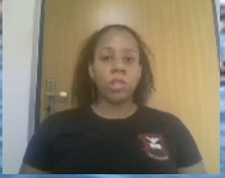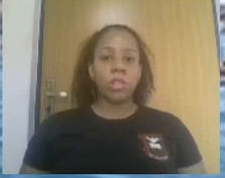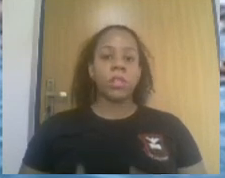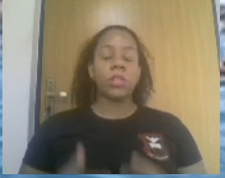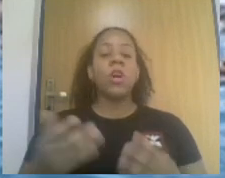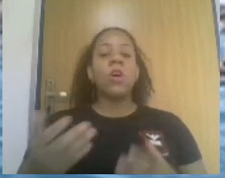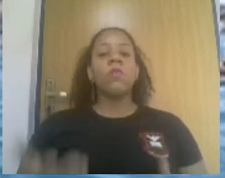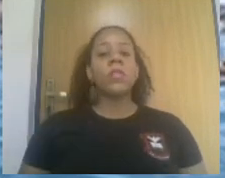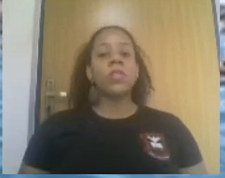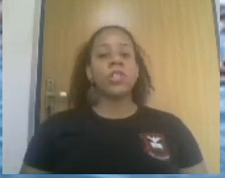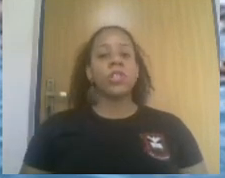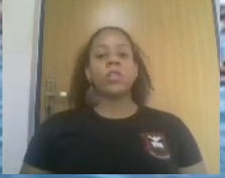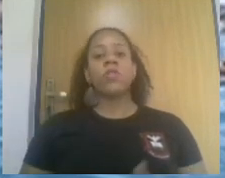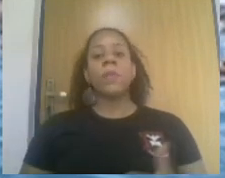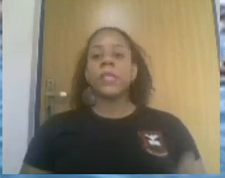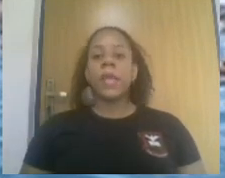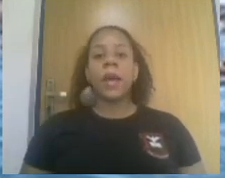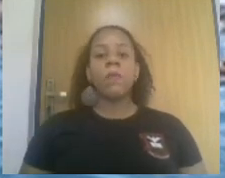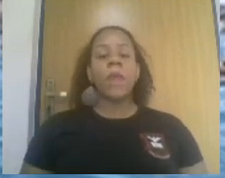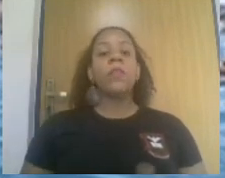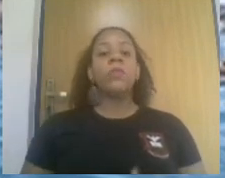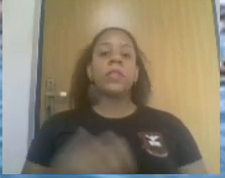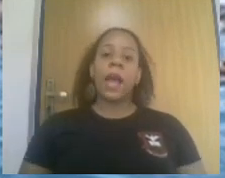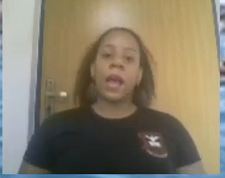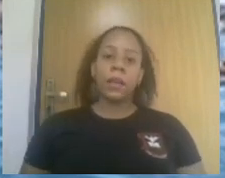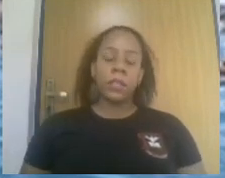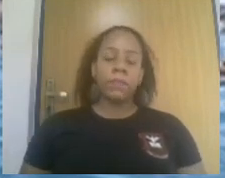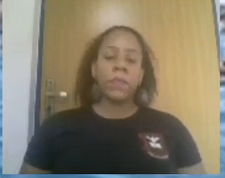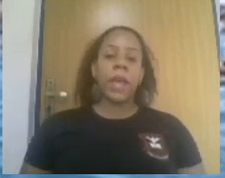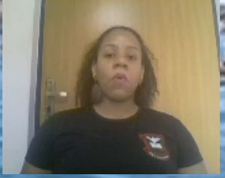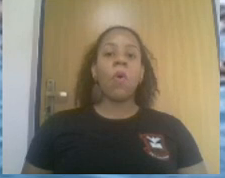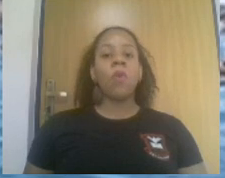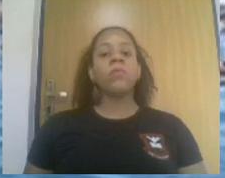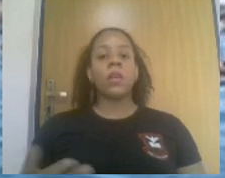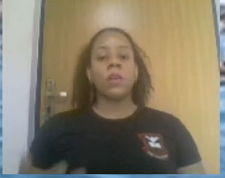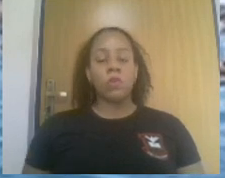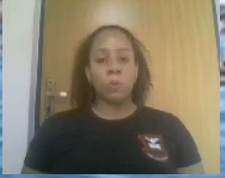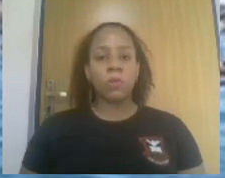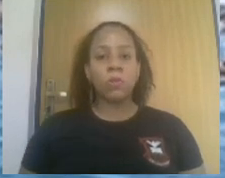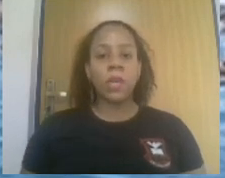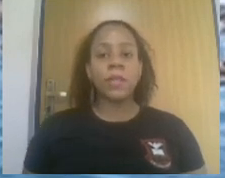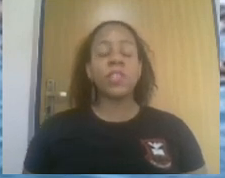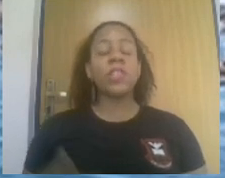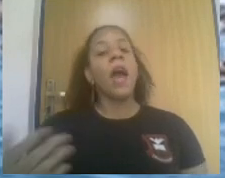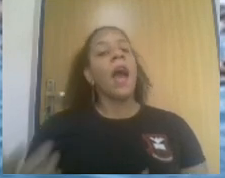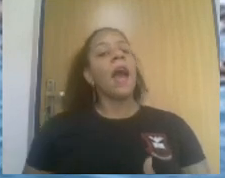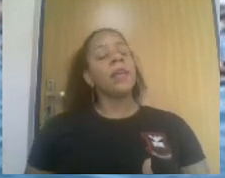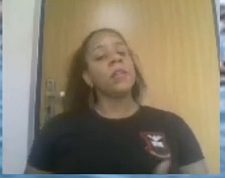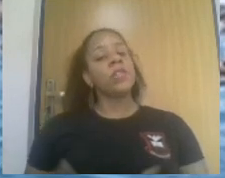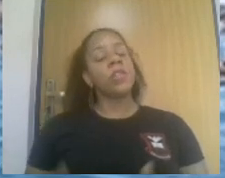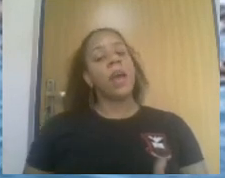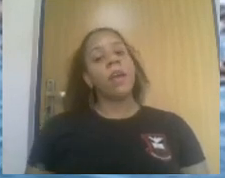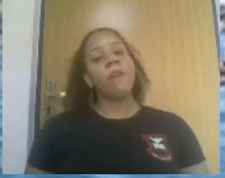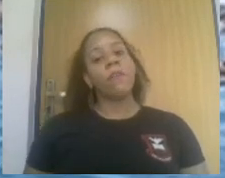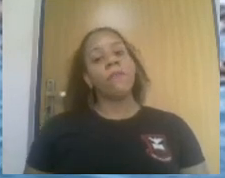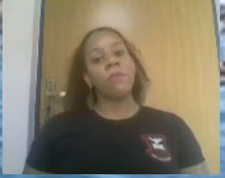os indígenas começaram a lutar contra os portugueses